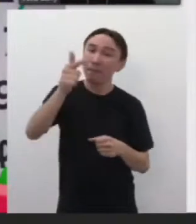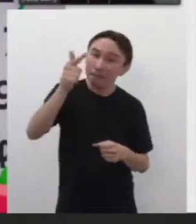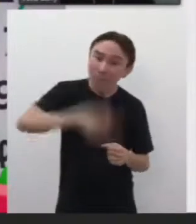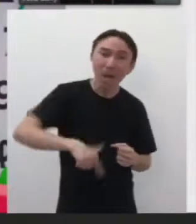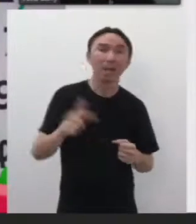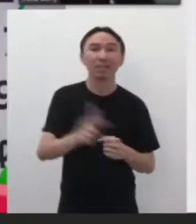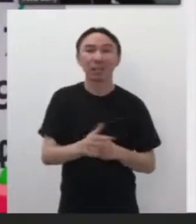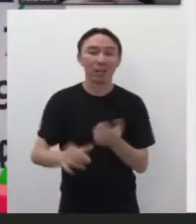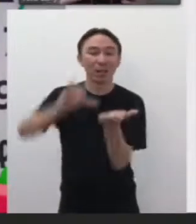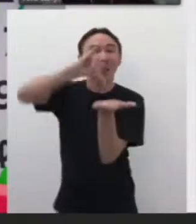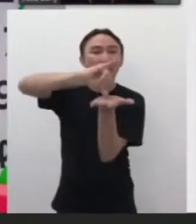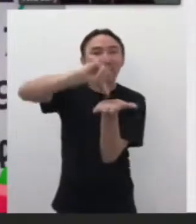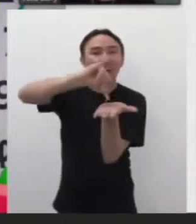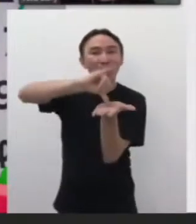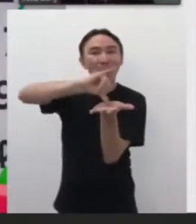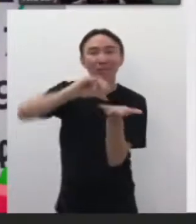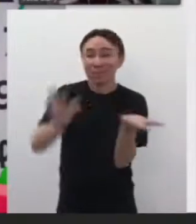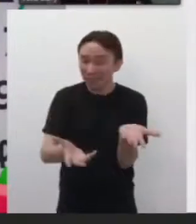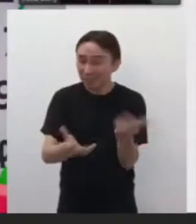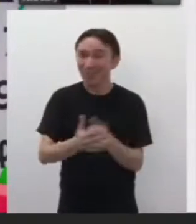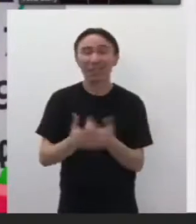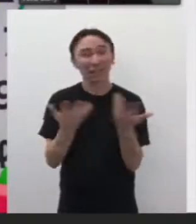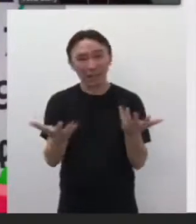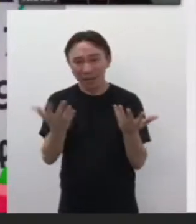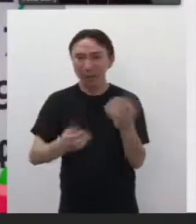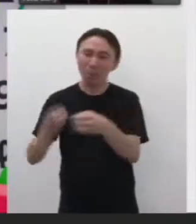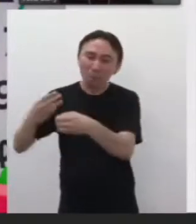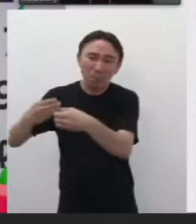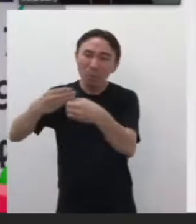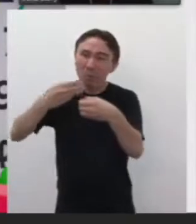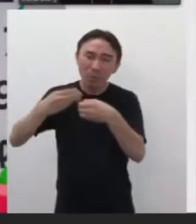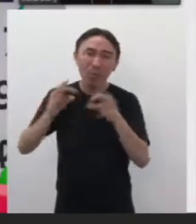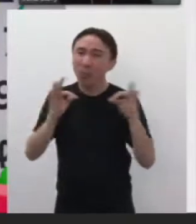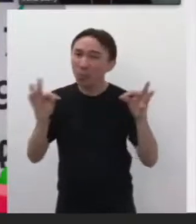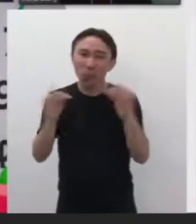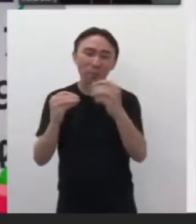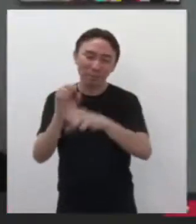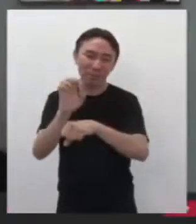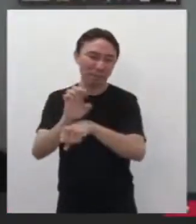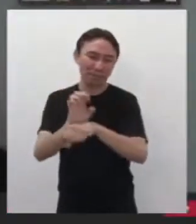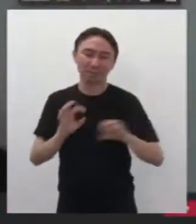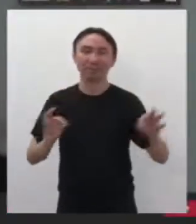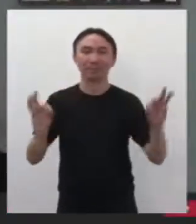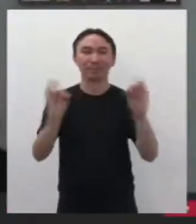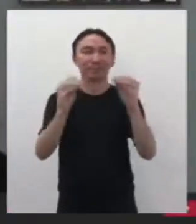em toda casa, em todo município, em todo estado do país. Tá? Certo.